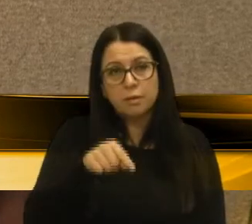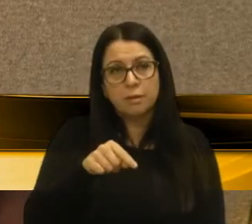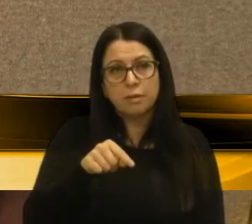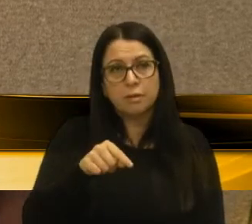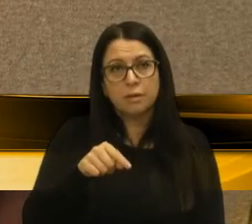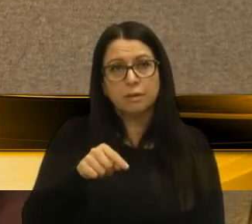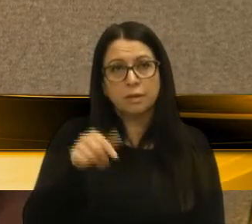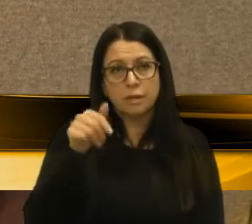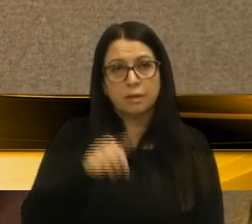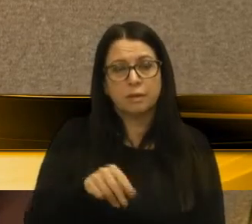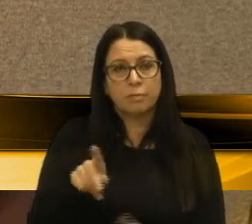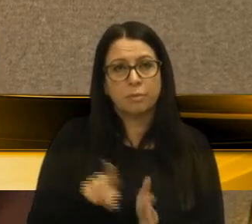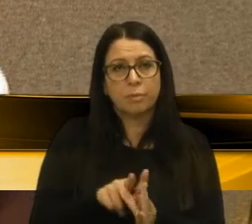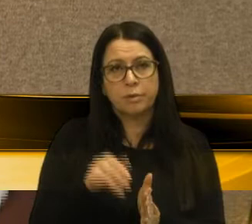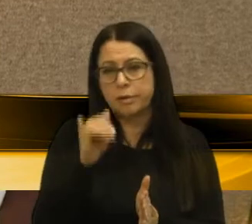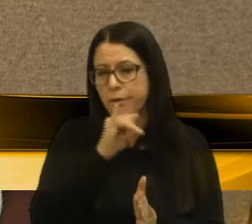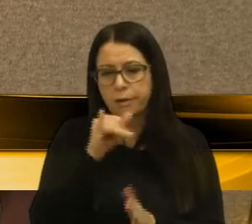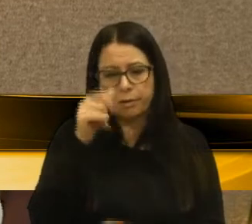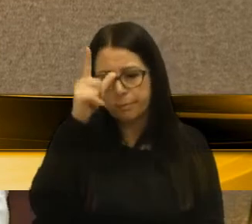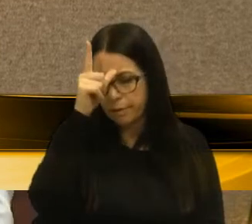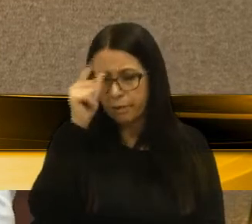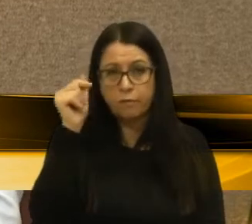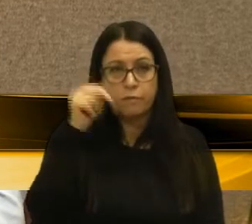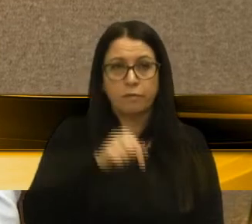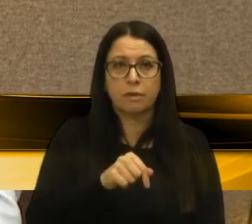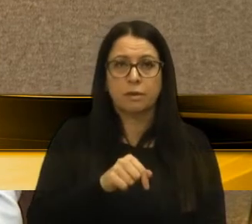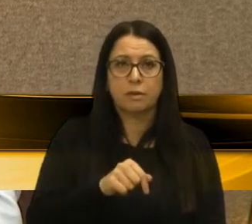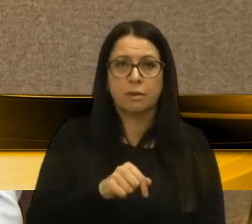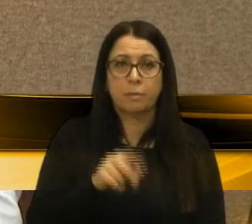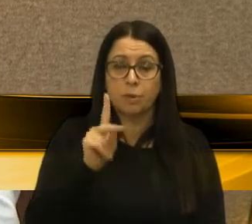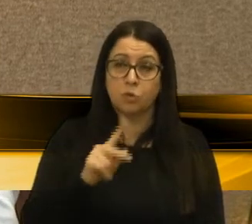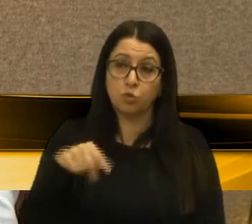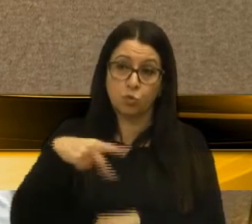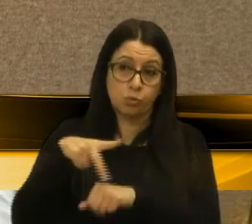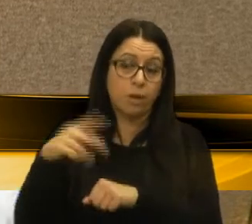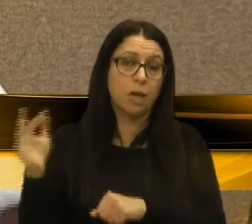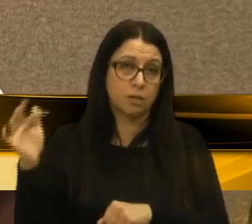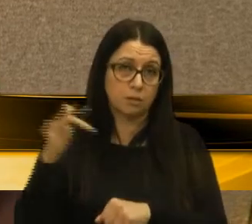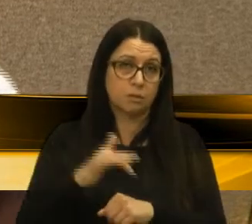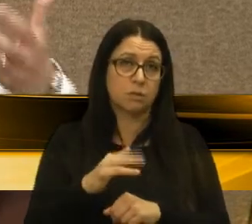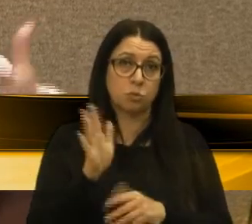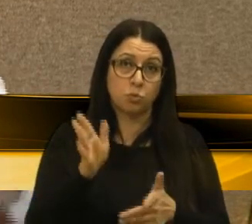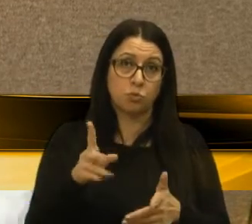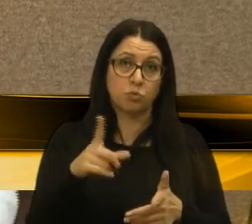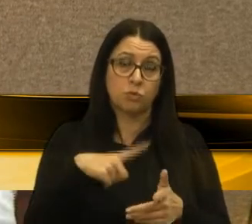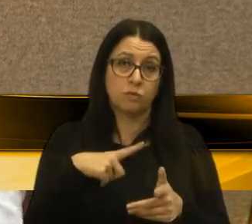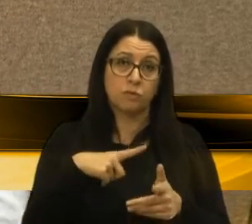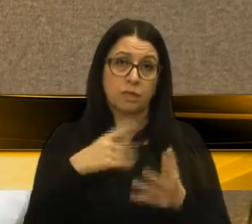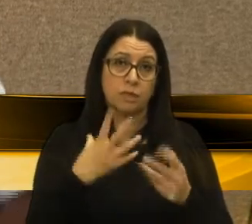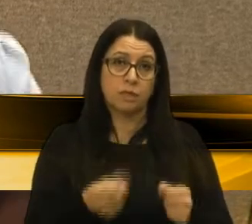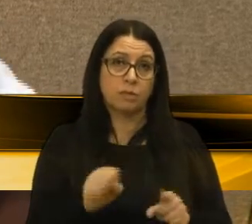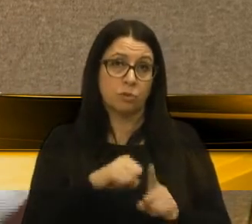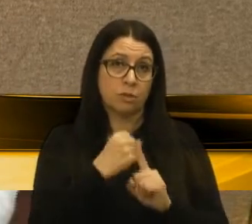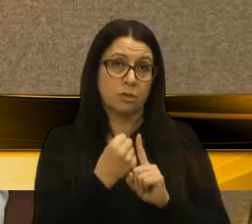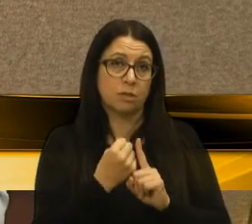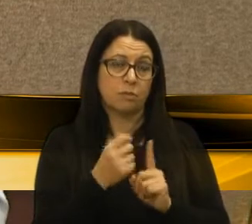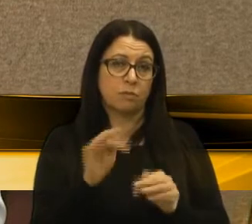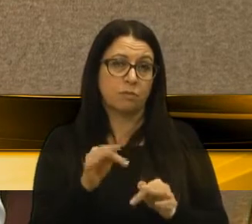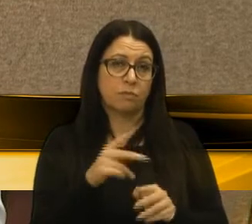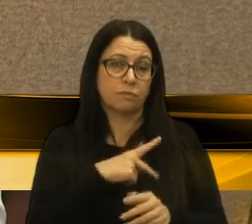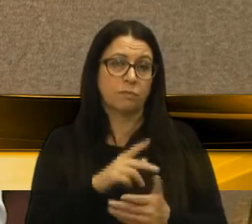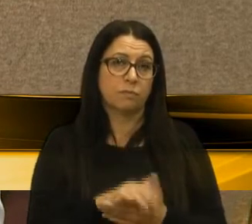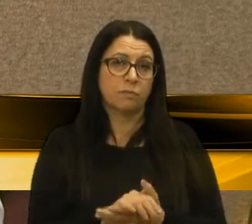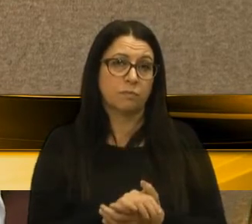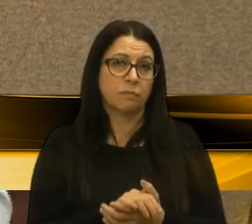são descendentes de italiano, de alemão, vieram para cá como imigrantes. E se foram aceitos pela sociedade, só para terminar, senhor